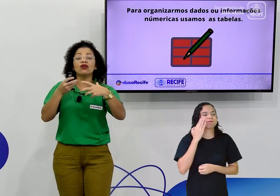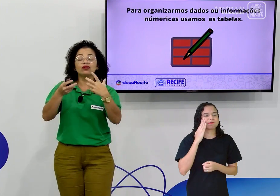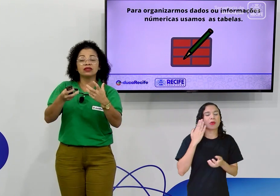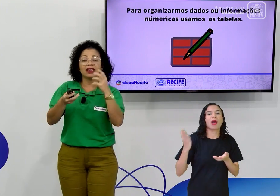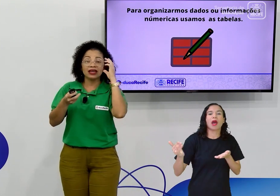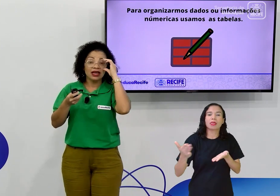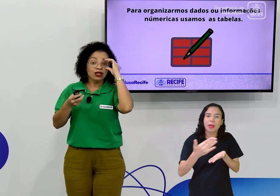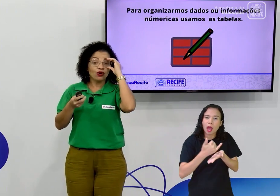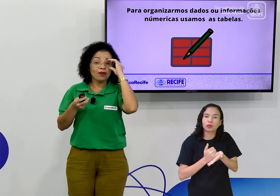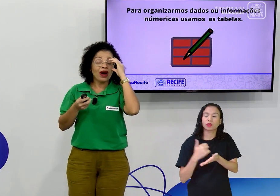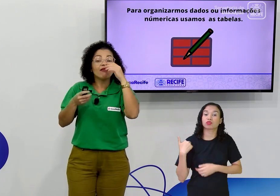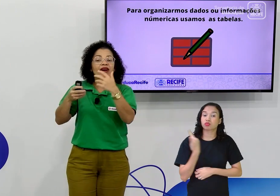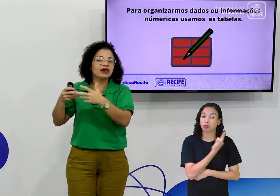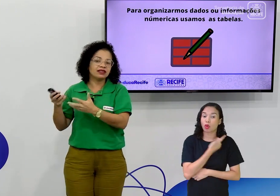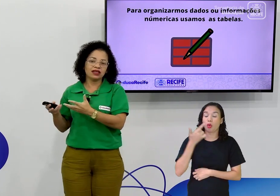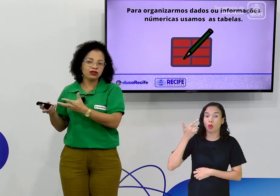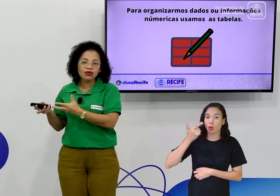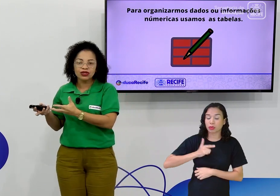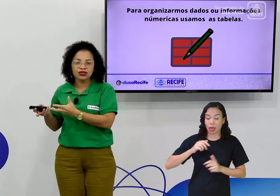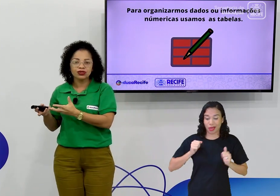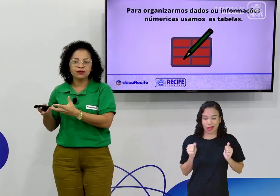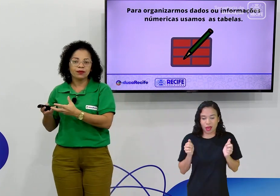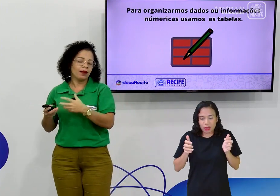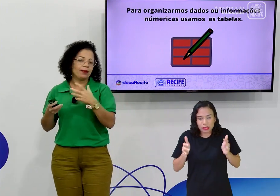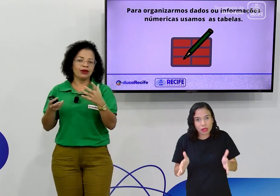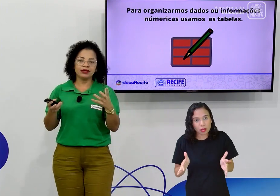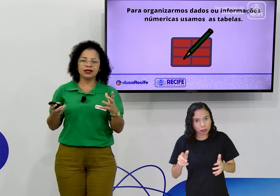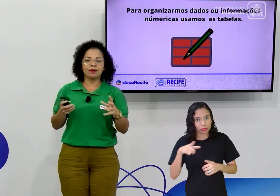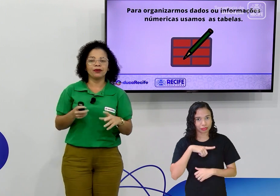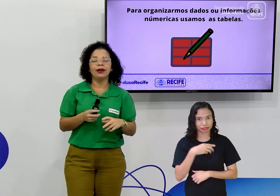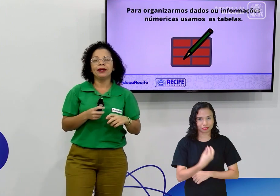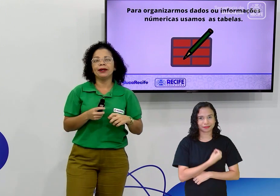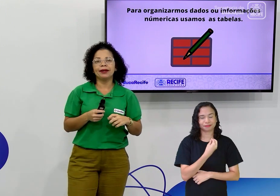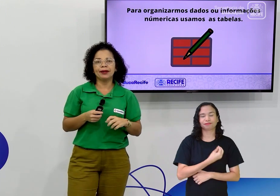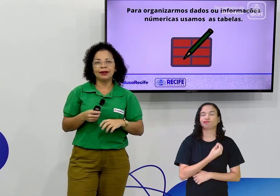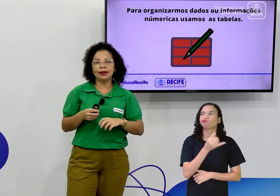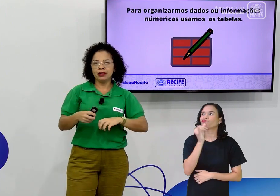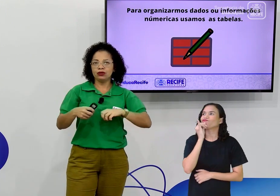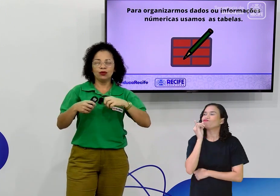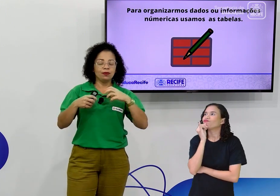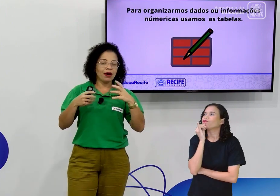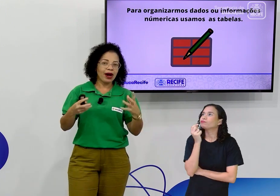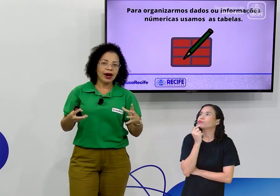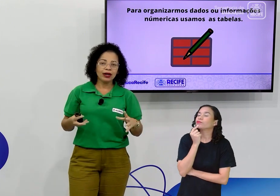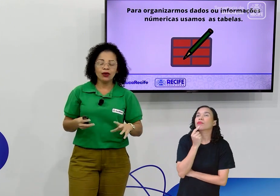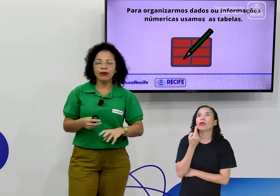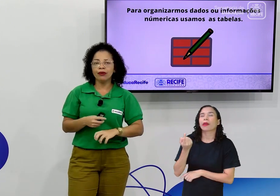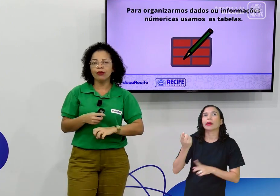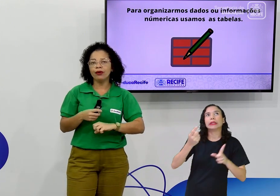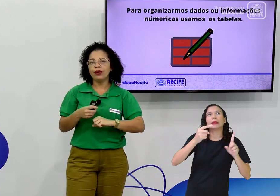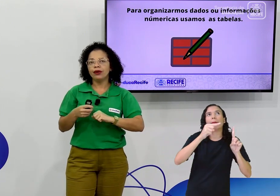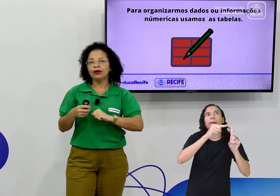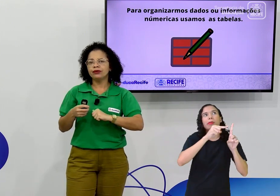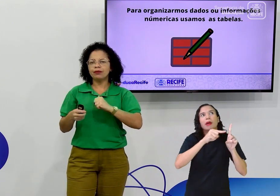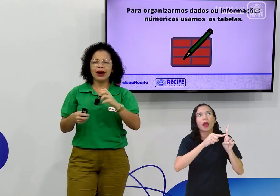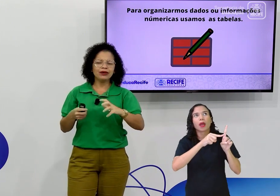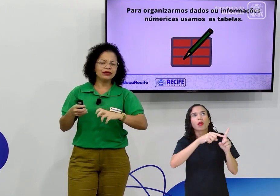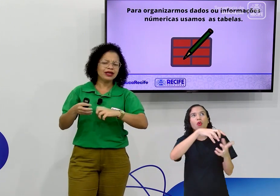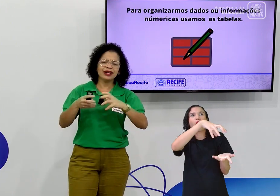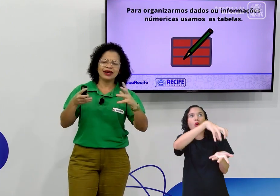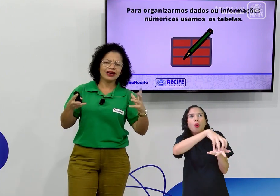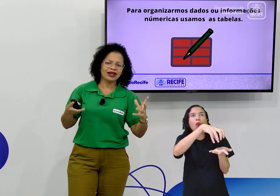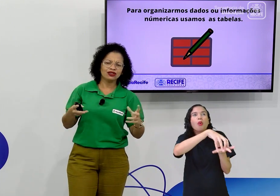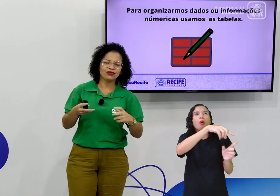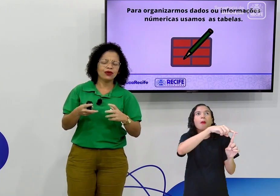se consegue tomar várias ações. Por exemplo, no bairro